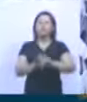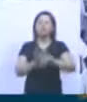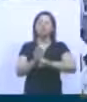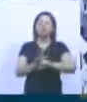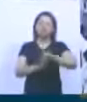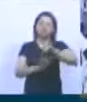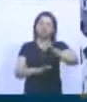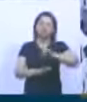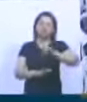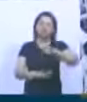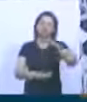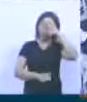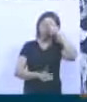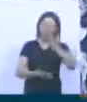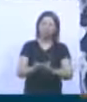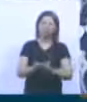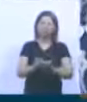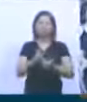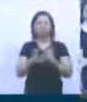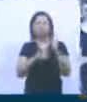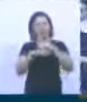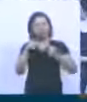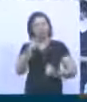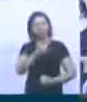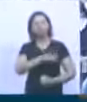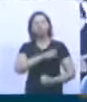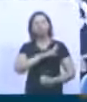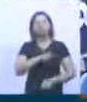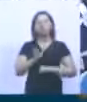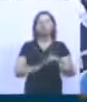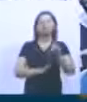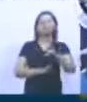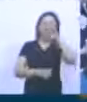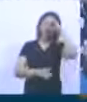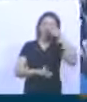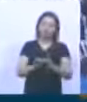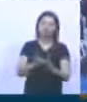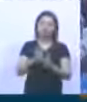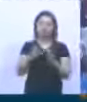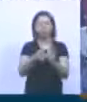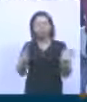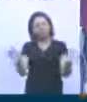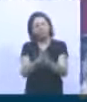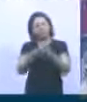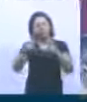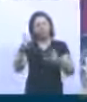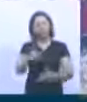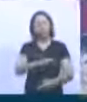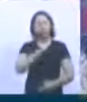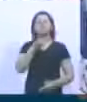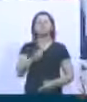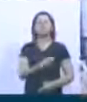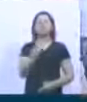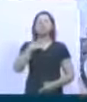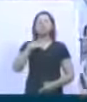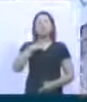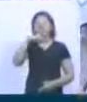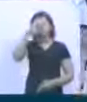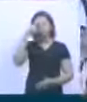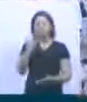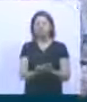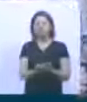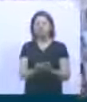manhã? Você crê que Jesus está realizando prodígios na sua vida? Então erga bem alto o seu braço e